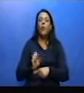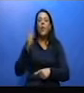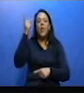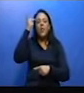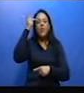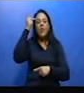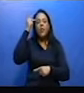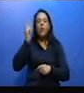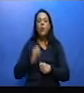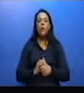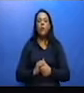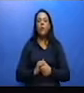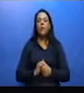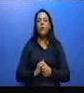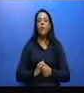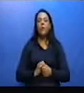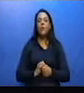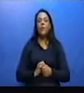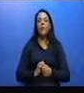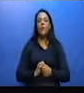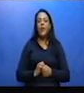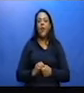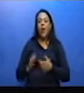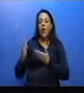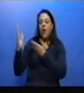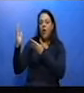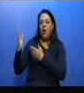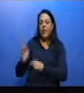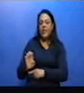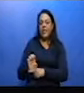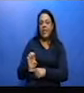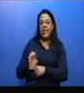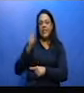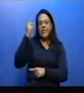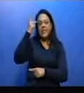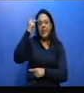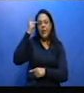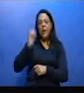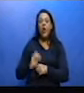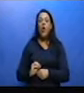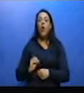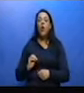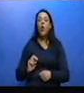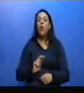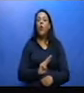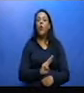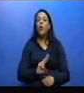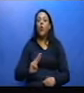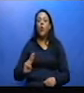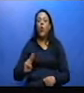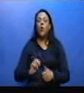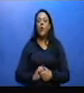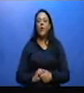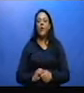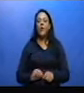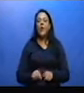estamos estudando? Olha o estado de São Paulo, coloca o nome, coloca a sigla.